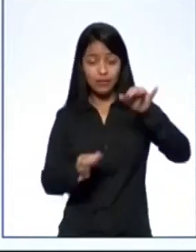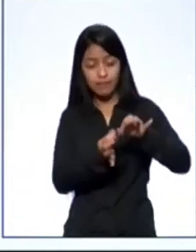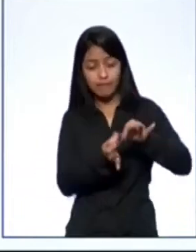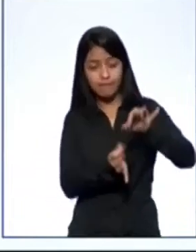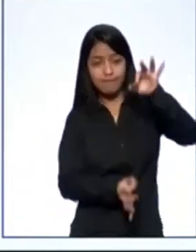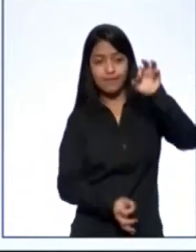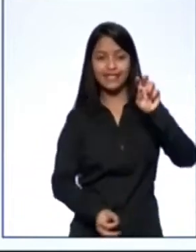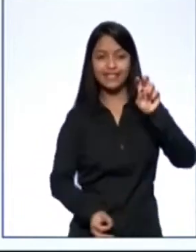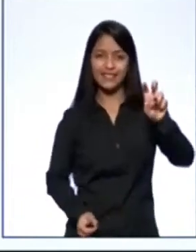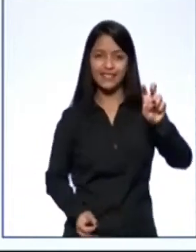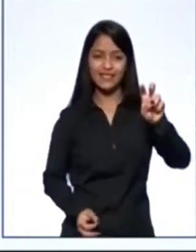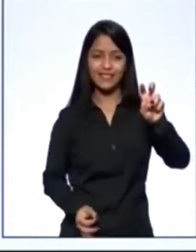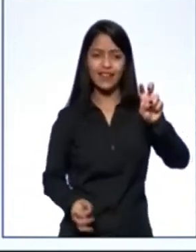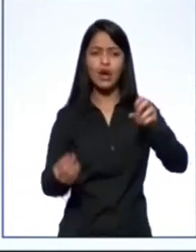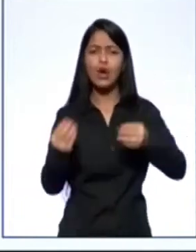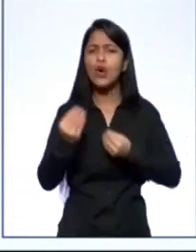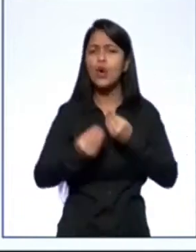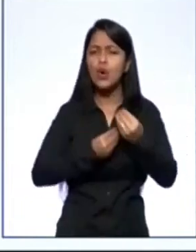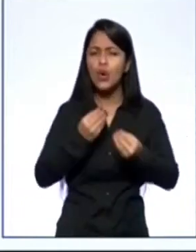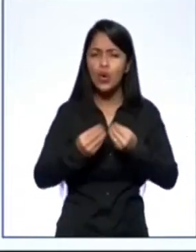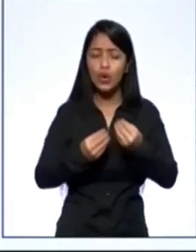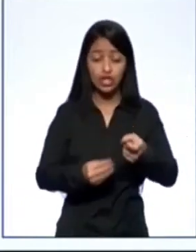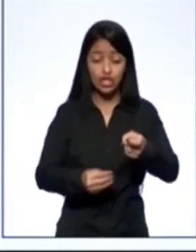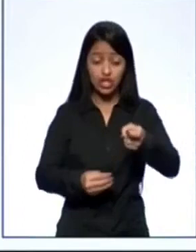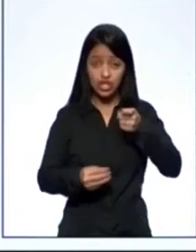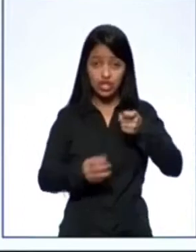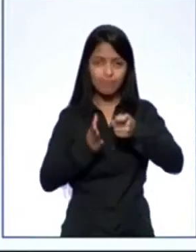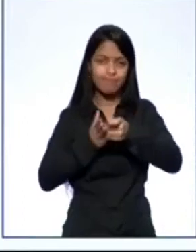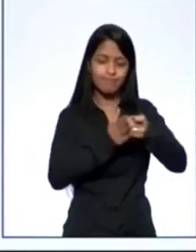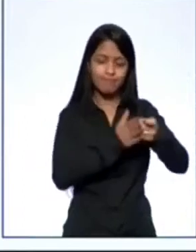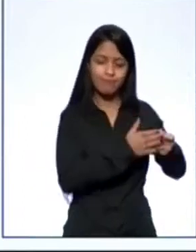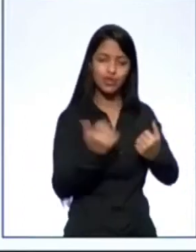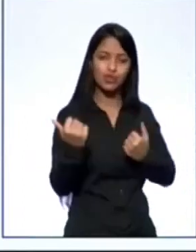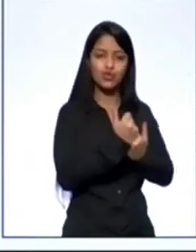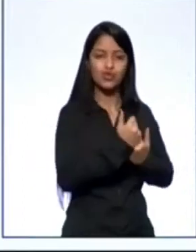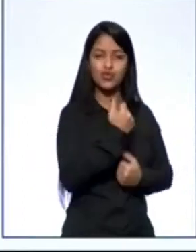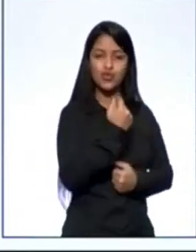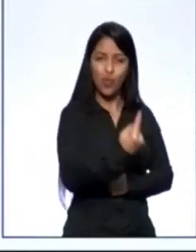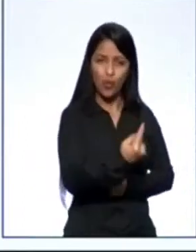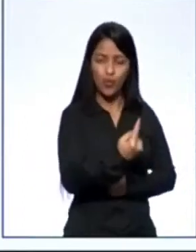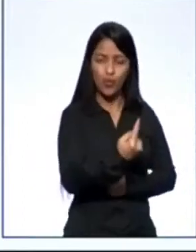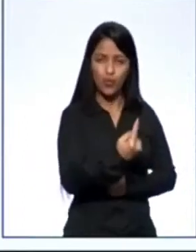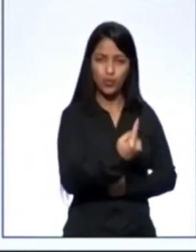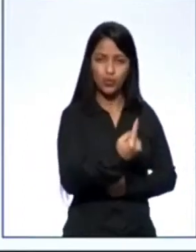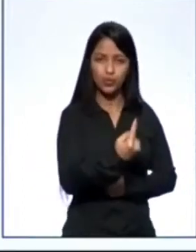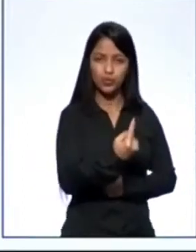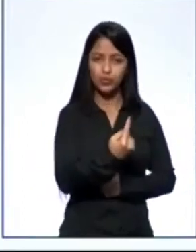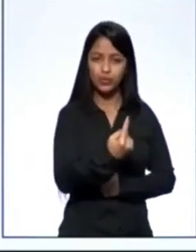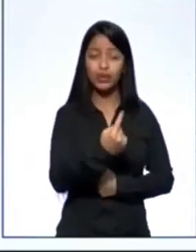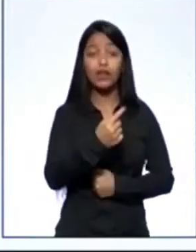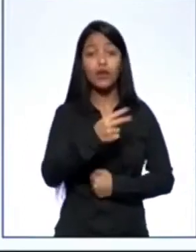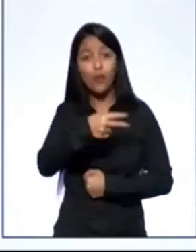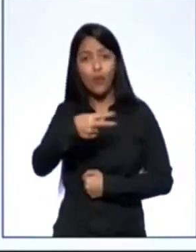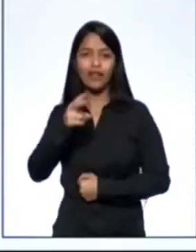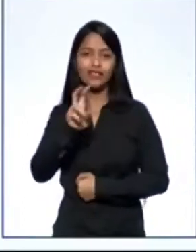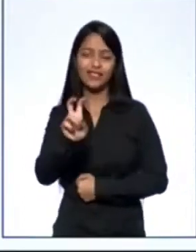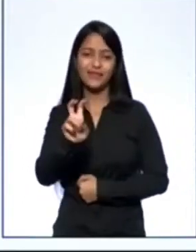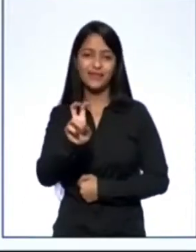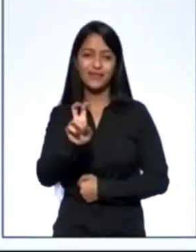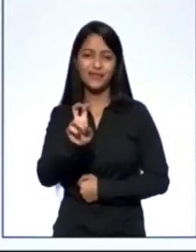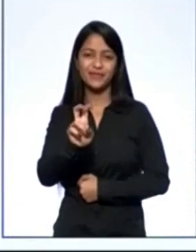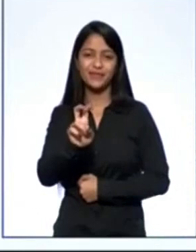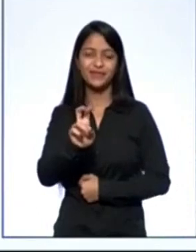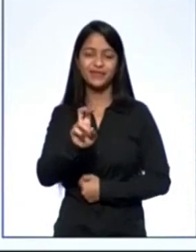substitui o cheiro por um igual a 5 subteto lhe o X por um